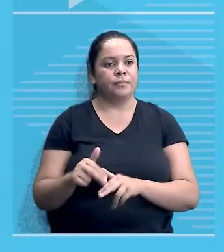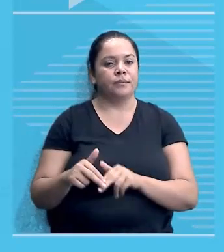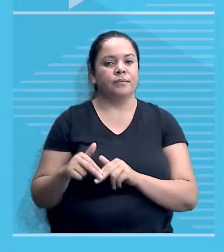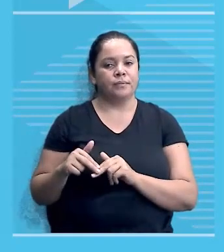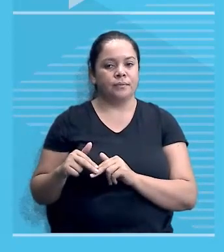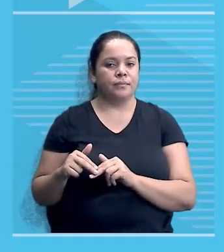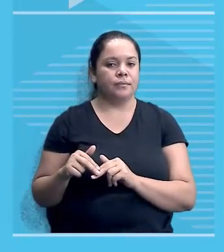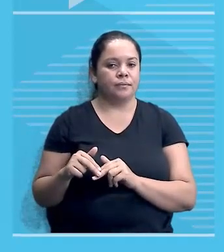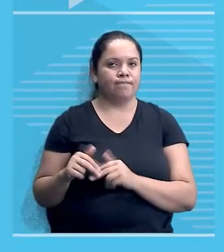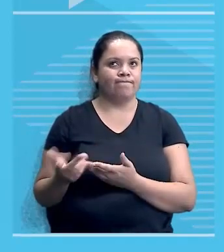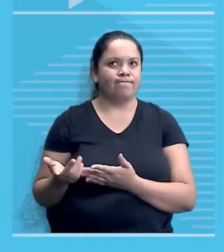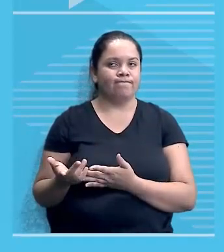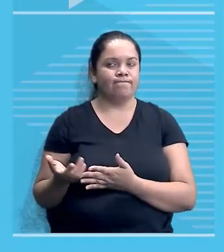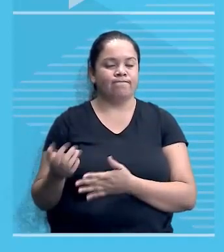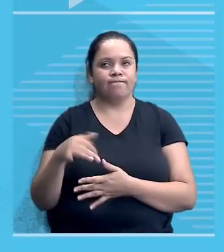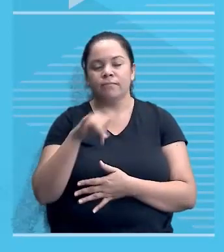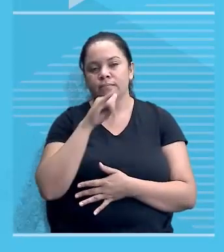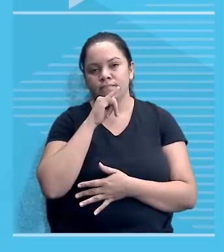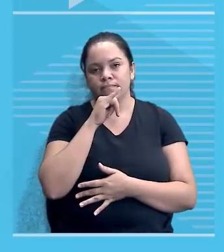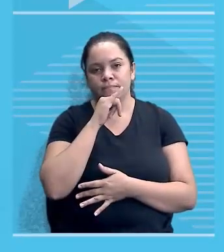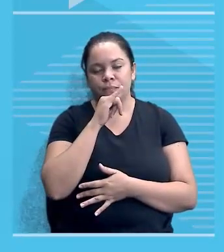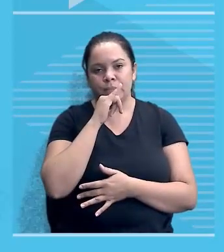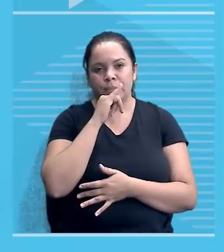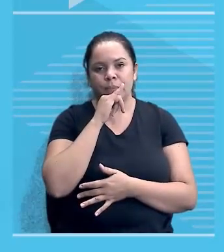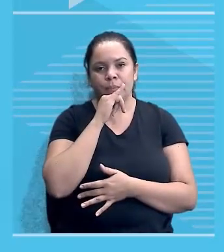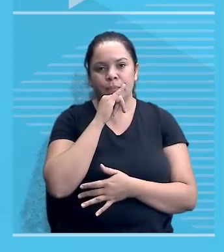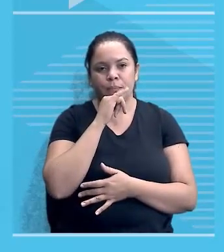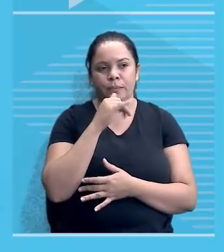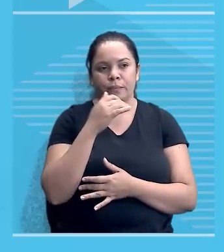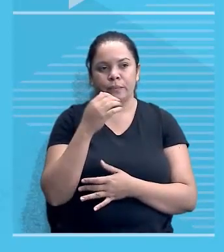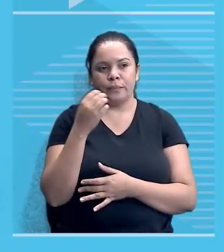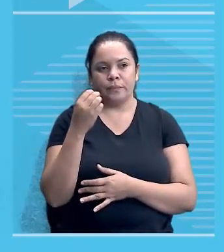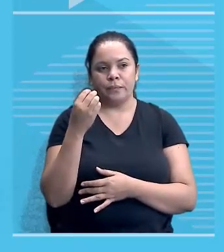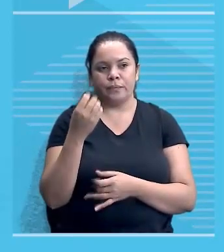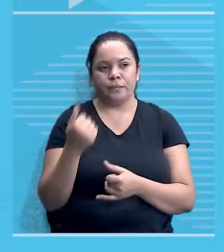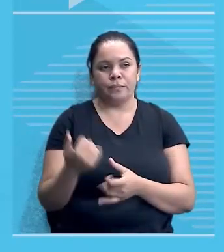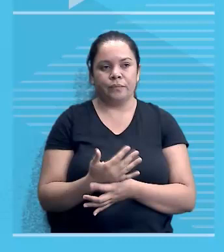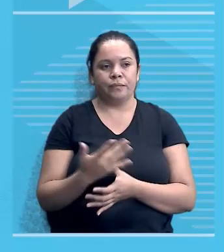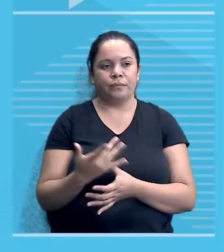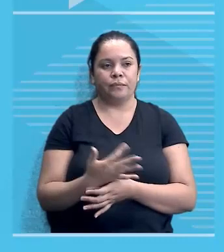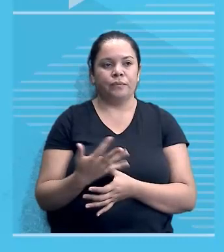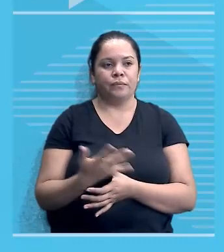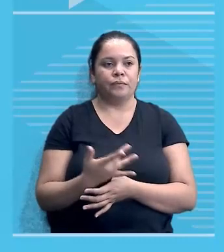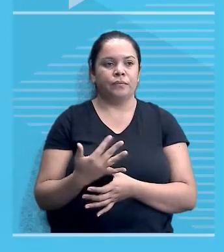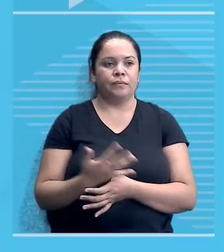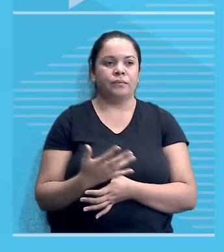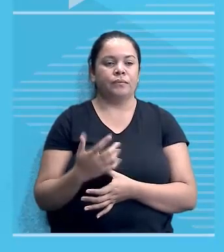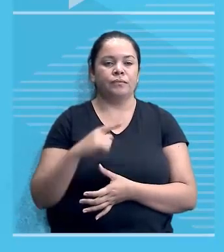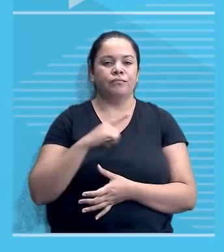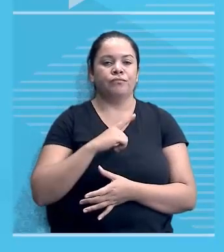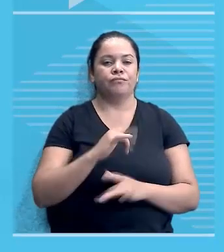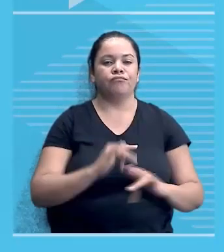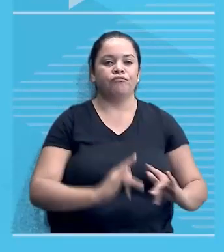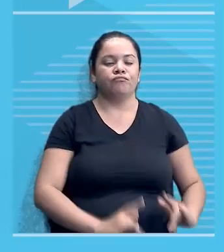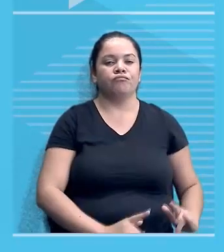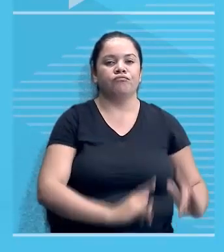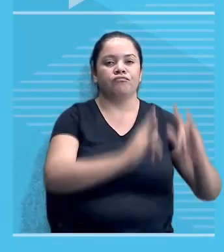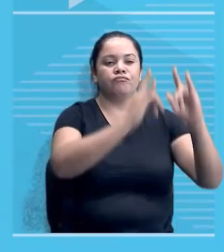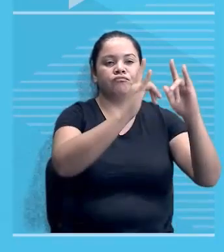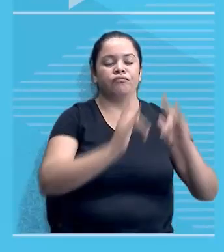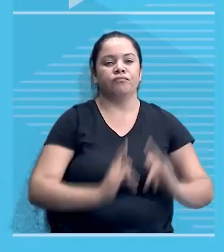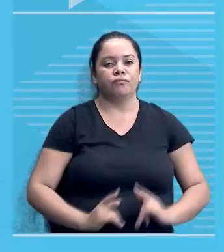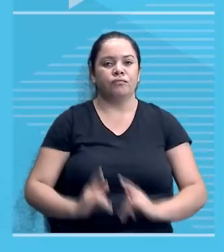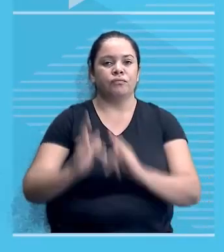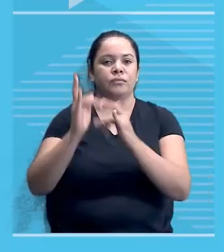pegar uma grande cidade toda concretada concretada Como assim professor grande quantidade de prédios né